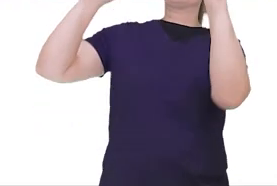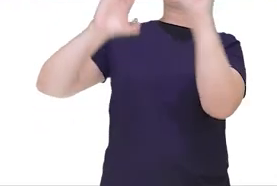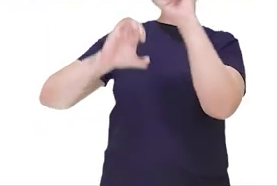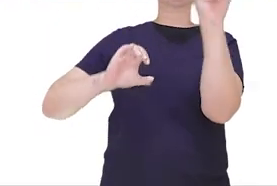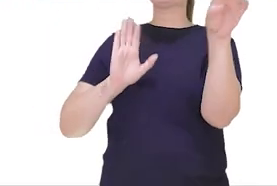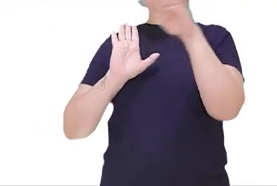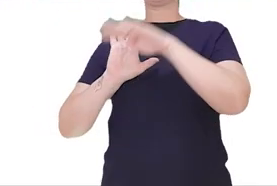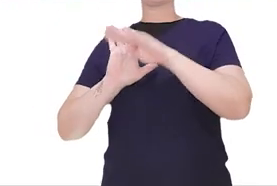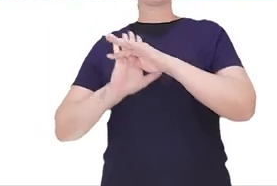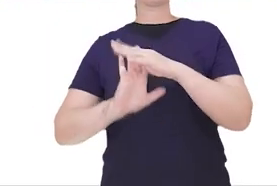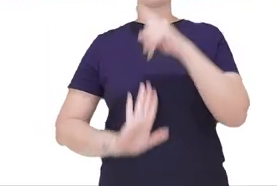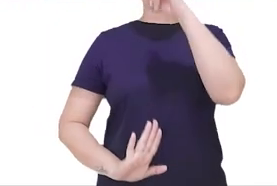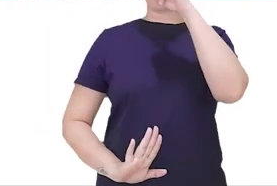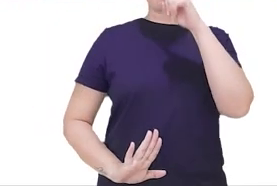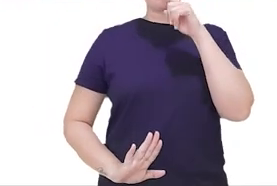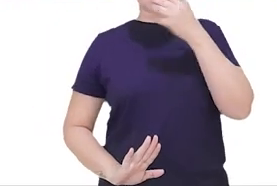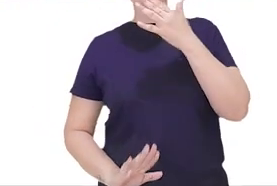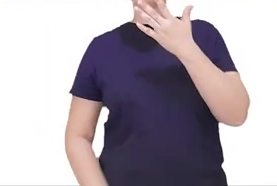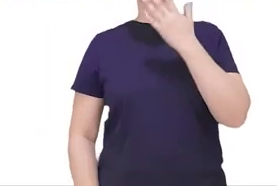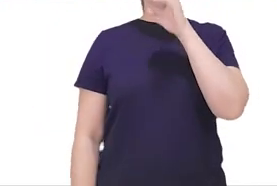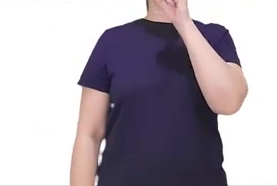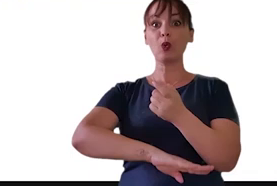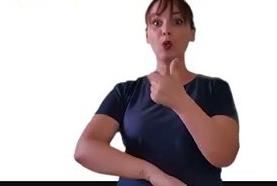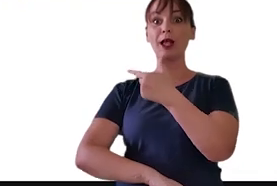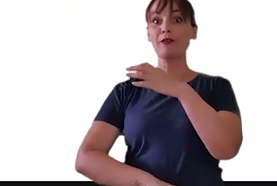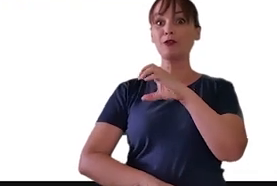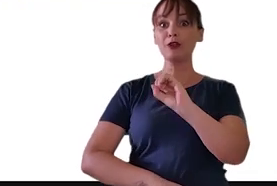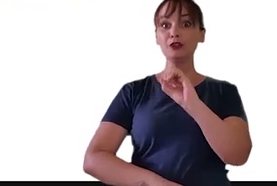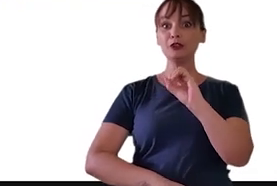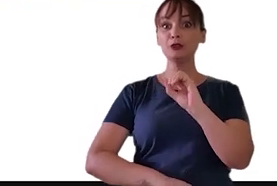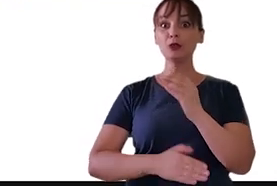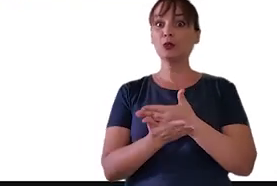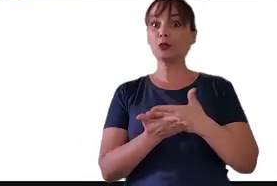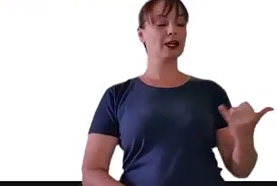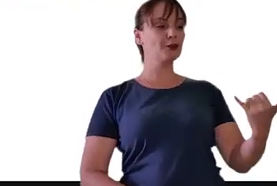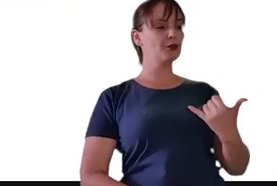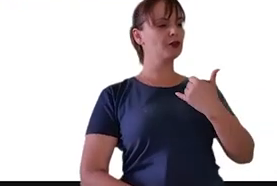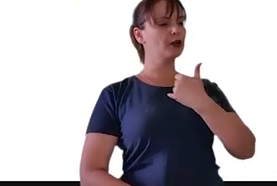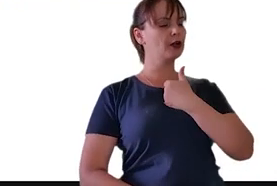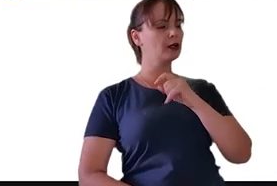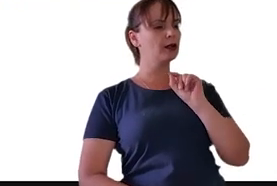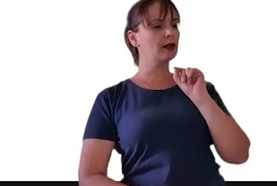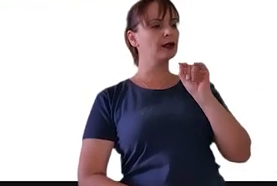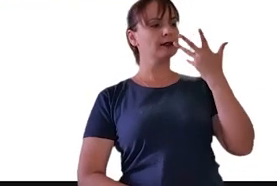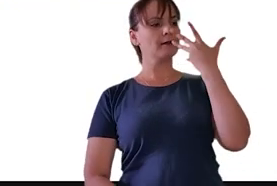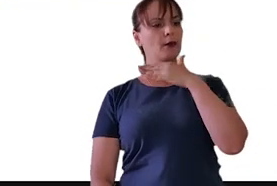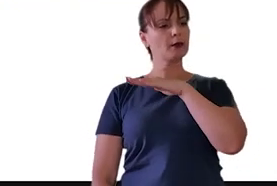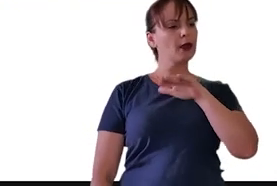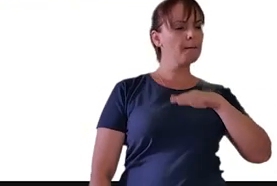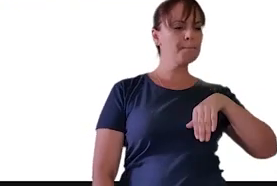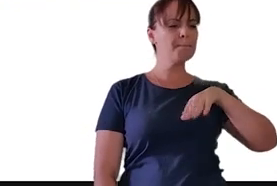já não chega mais. O que chega para a gente é aquele amarelado, aquele alaranjado. Me diz uma coisa, o que, que as crianças